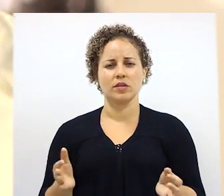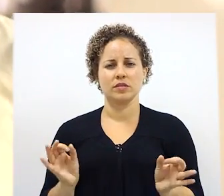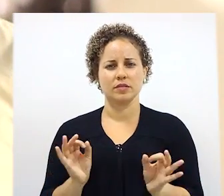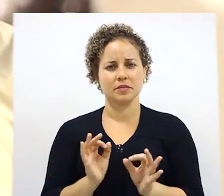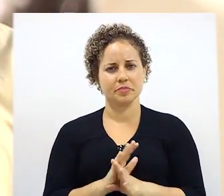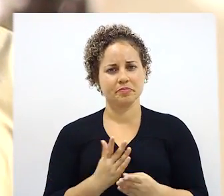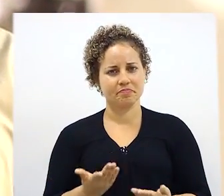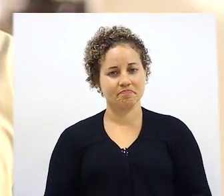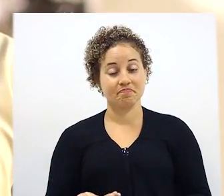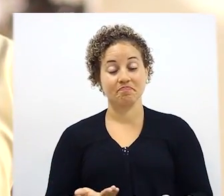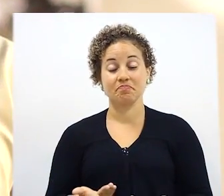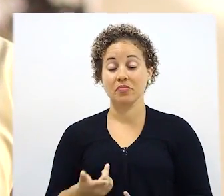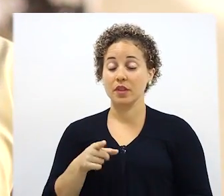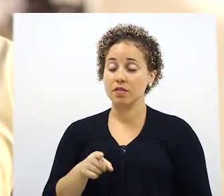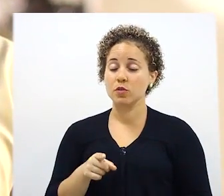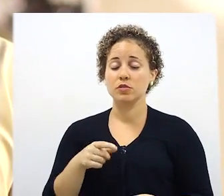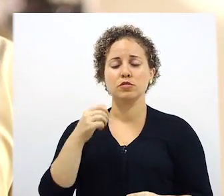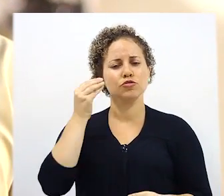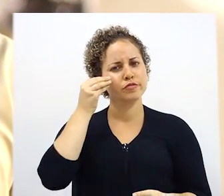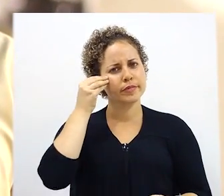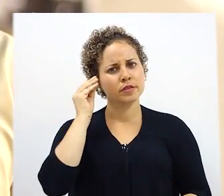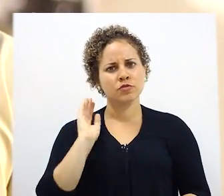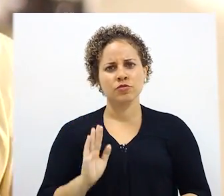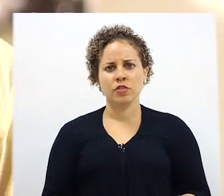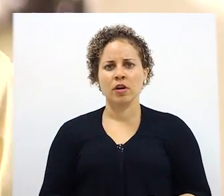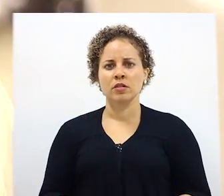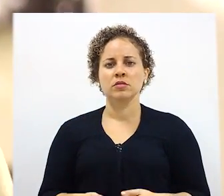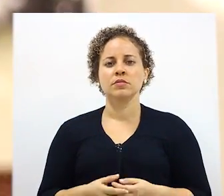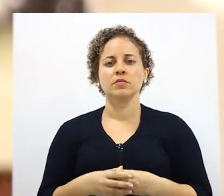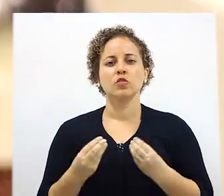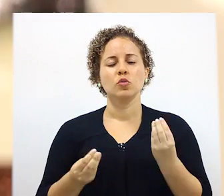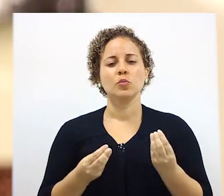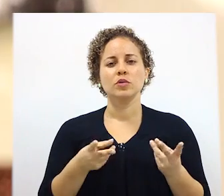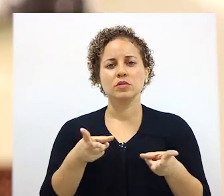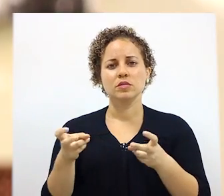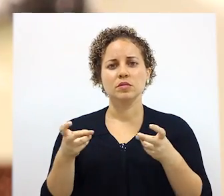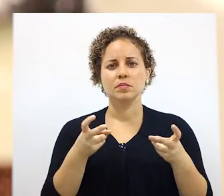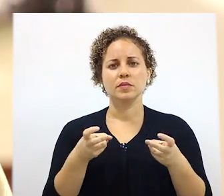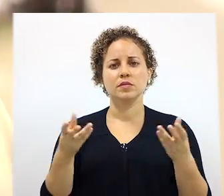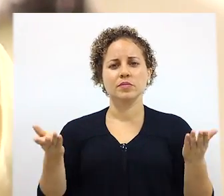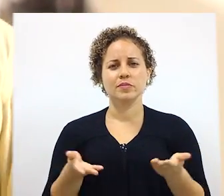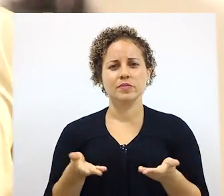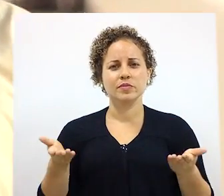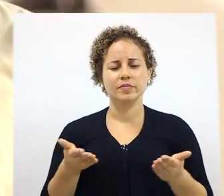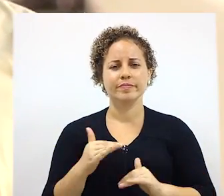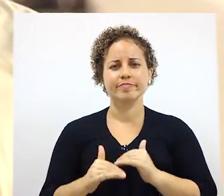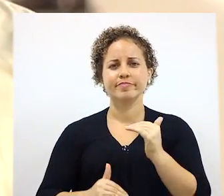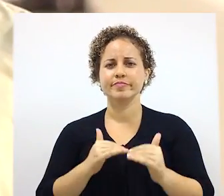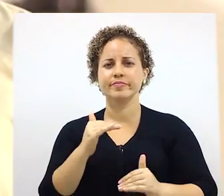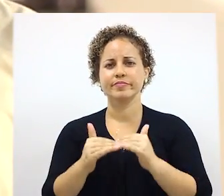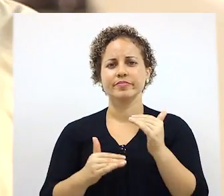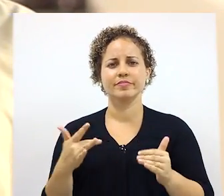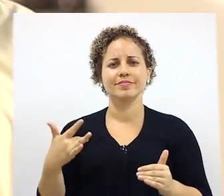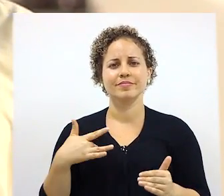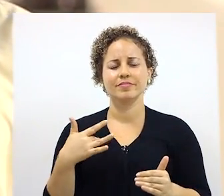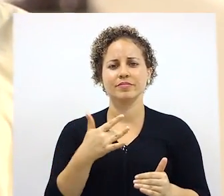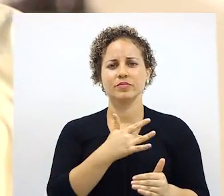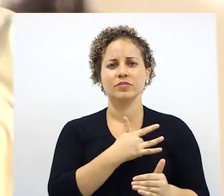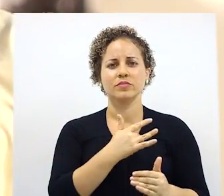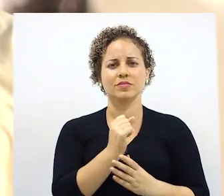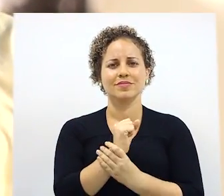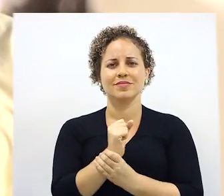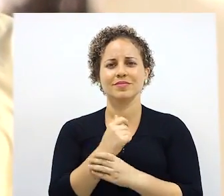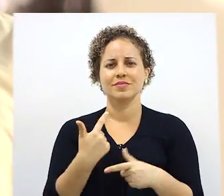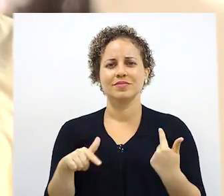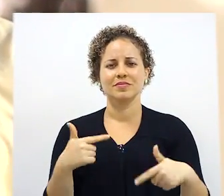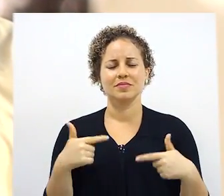o senhor que tem muita experiência nessa área, como é que o senhor visualiza hoje a evolução da saúde e segurança do